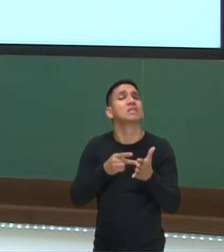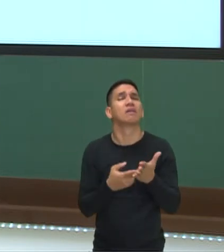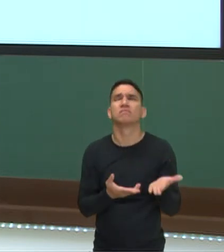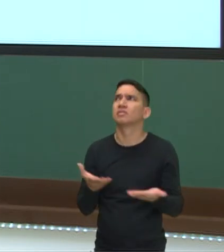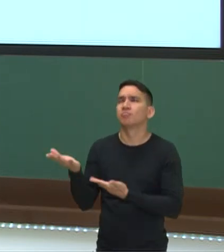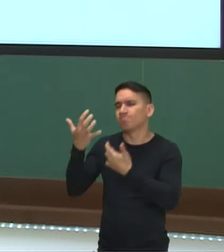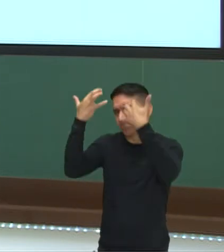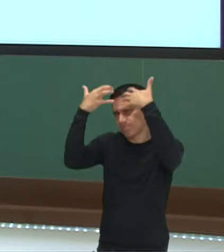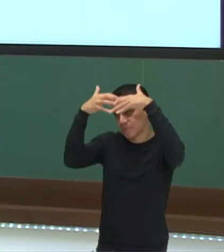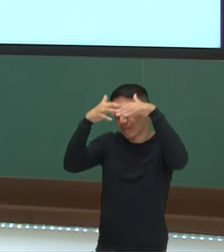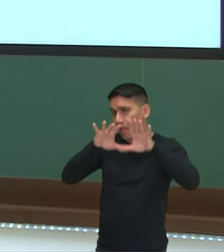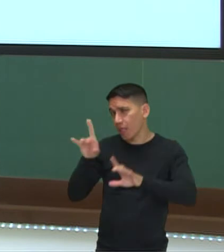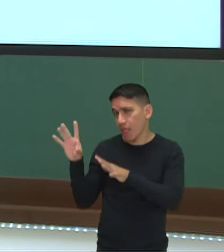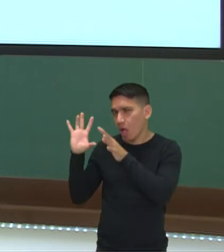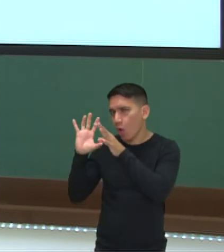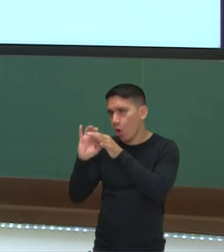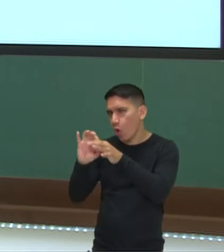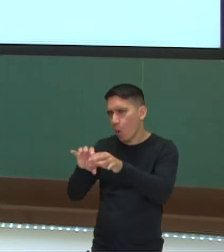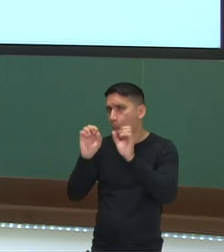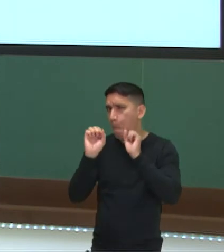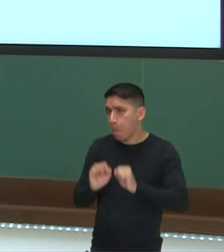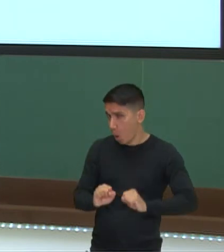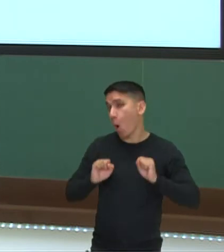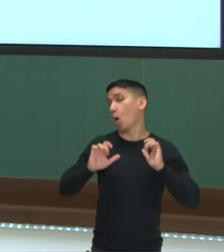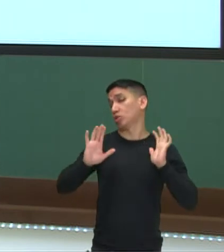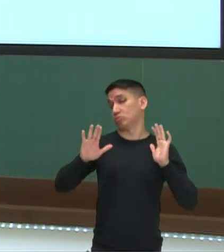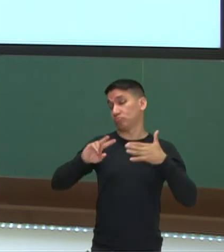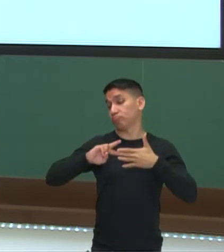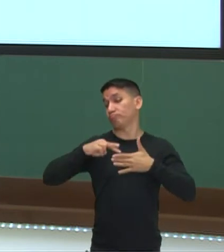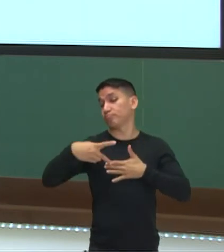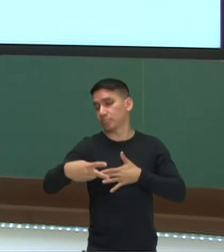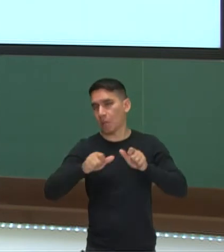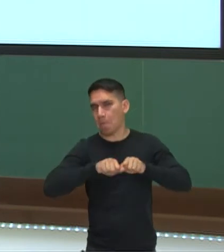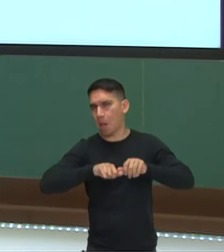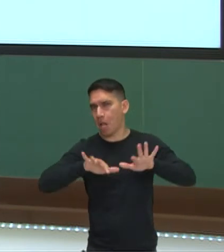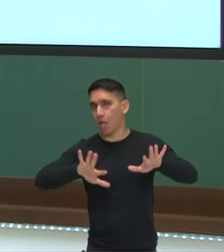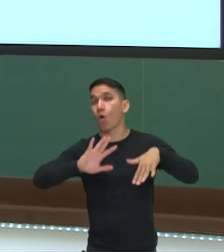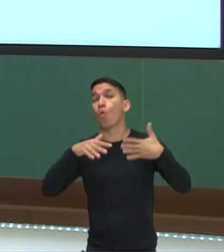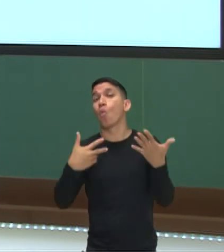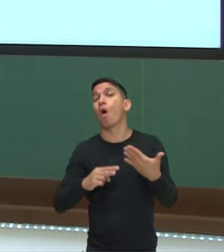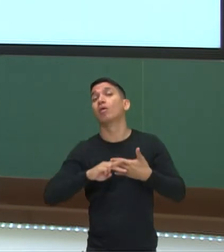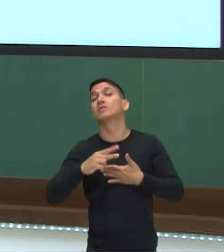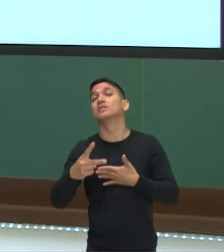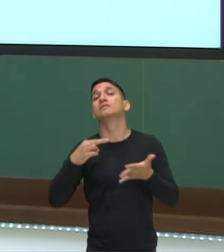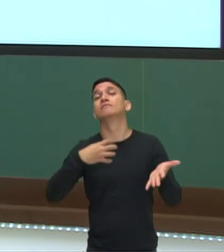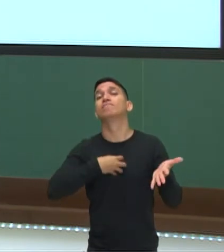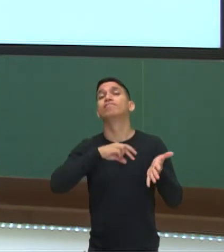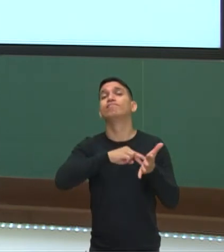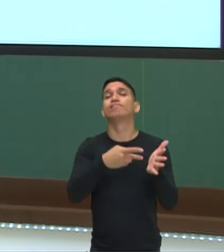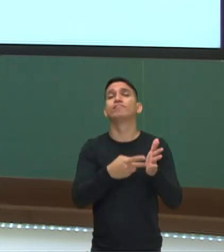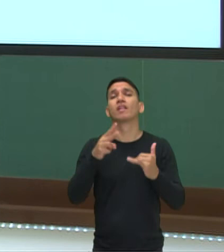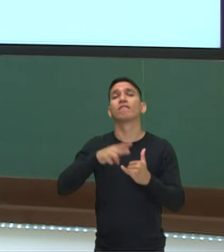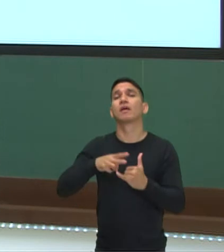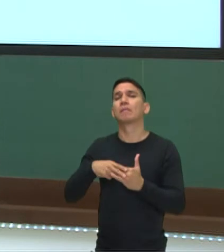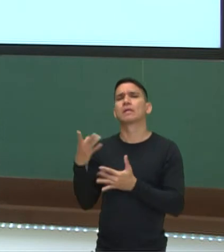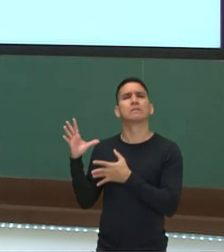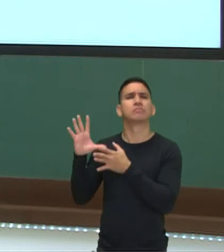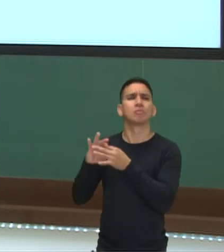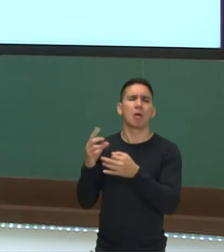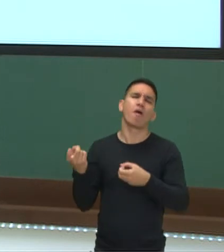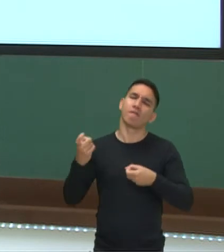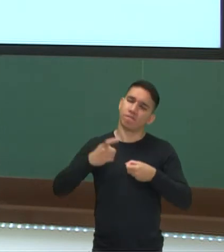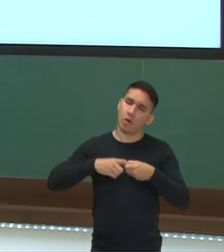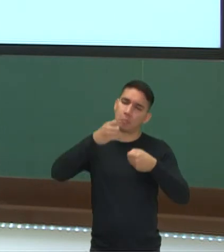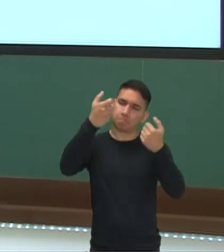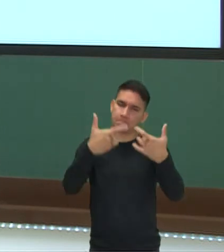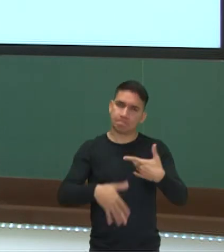Pensa um pouquinho dentro desse contexto que podem impulsionar. Qual é o efeito, qual é o sentido deste verbo neste contexto? Eu volto já